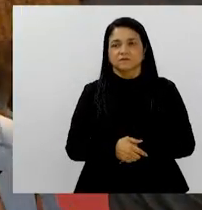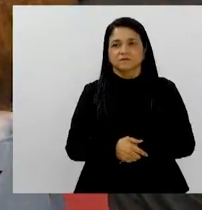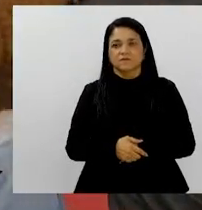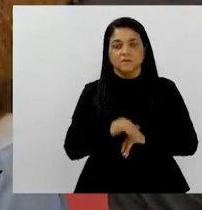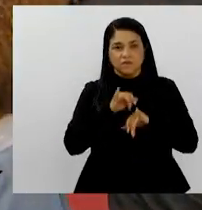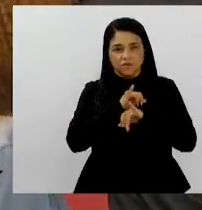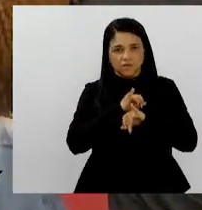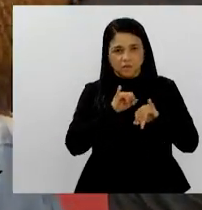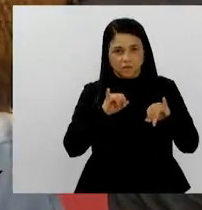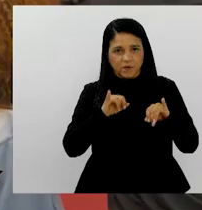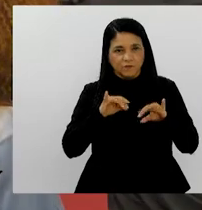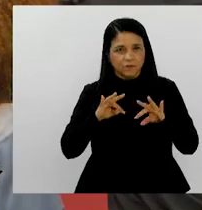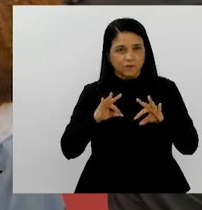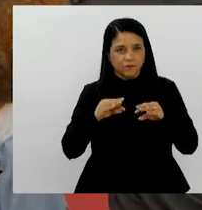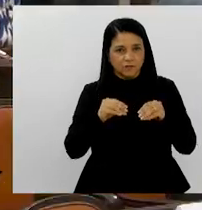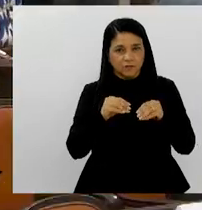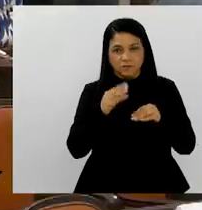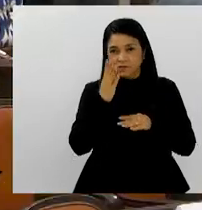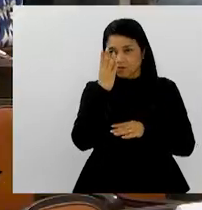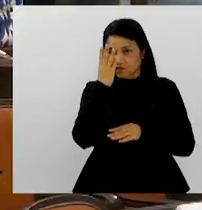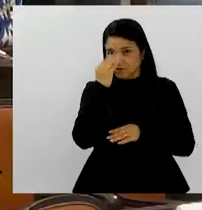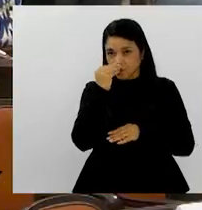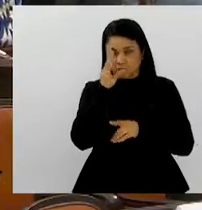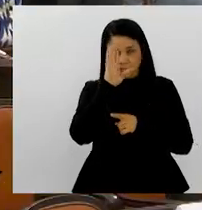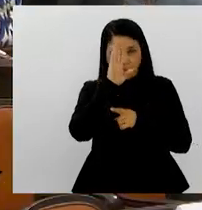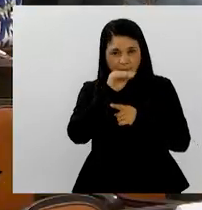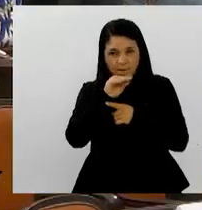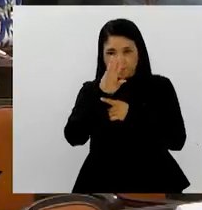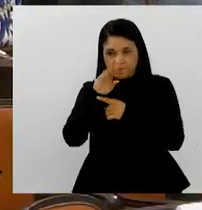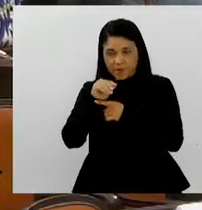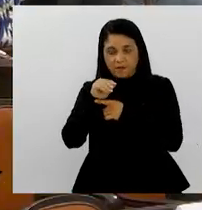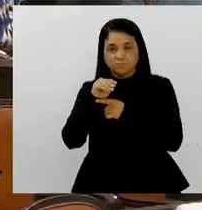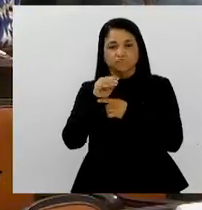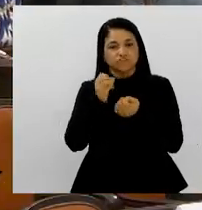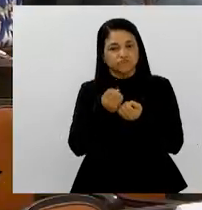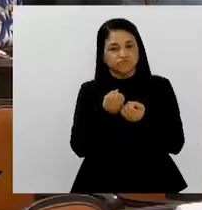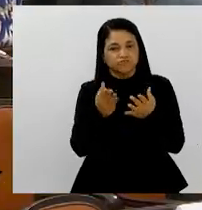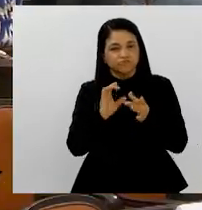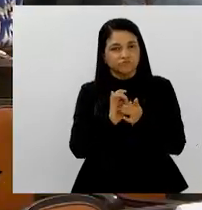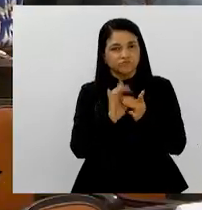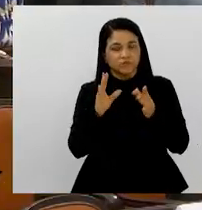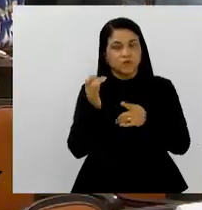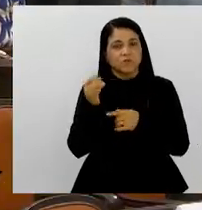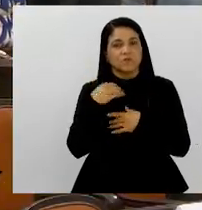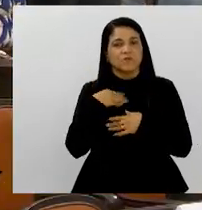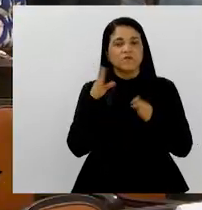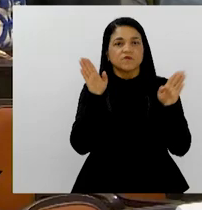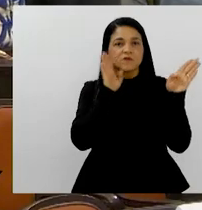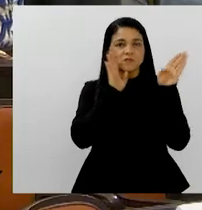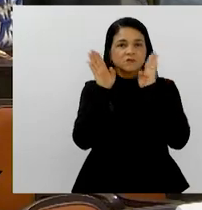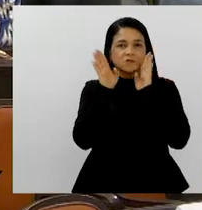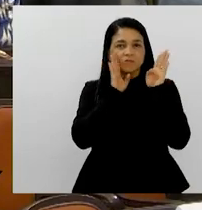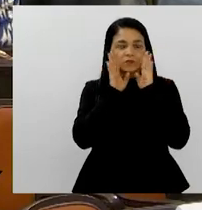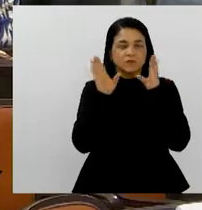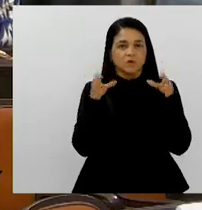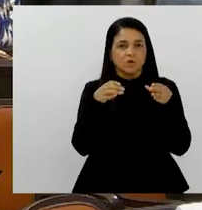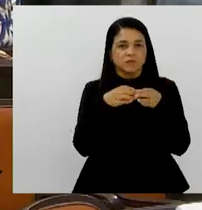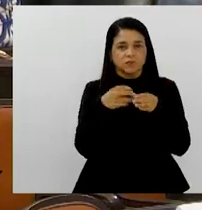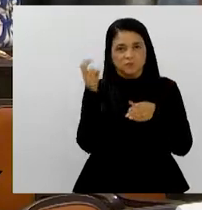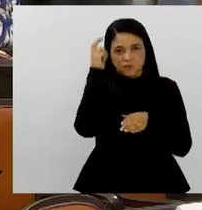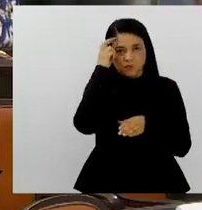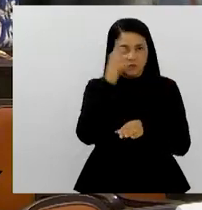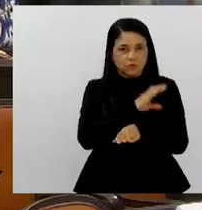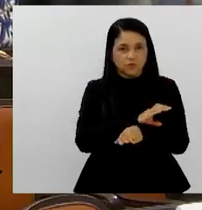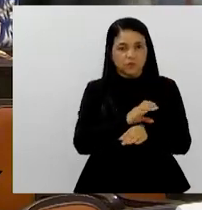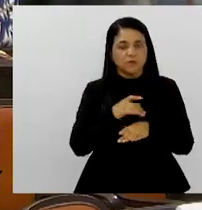Informamos que todas as fotos do evento estará disponibilizado no Facebook, da Comissão de Cultura e no Instagram